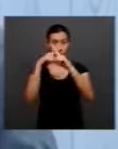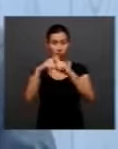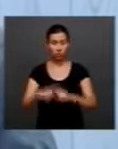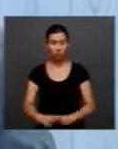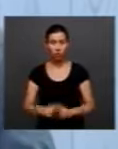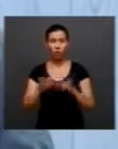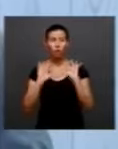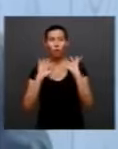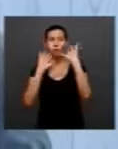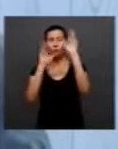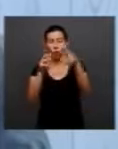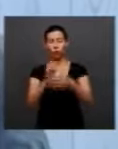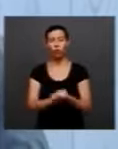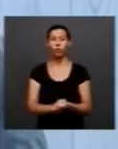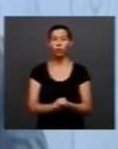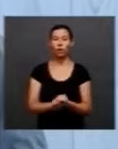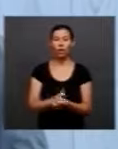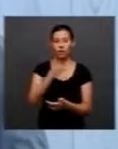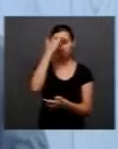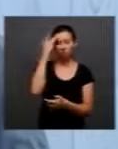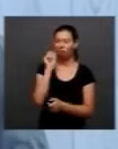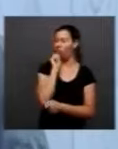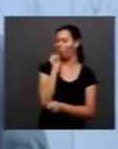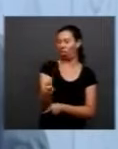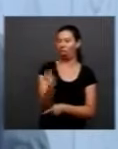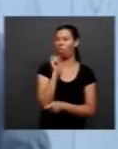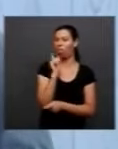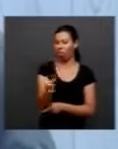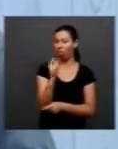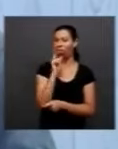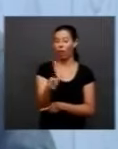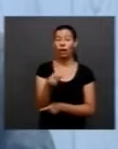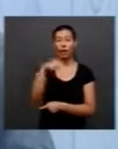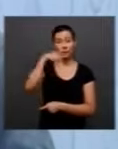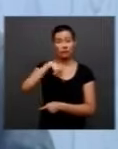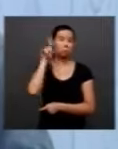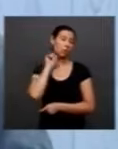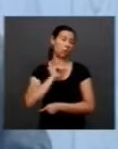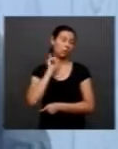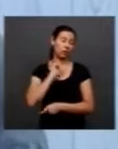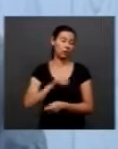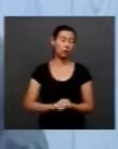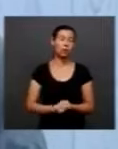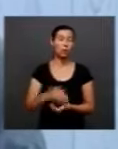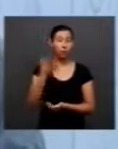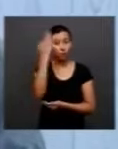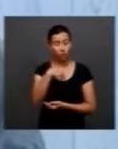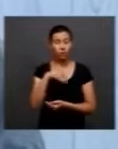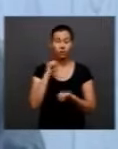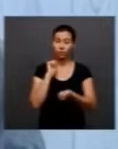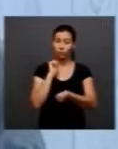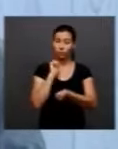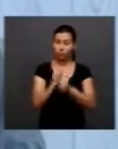aqui em Minas Gerais, se eu não me engano. Então, esses casos vão demonstrando que o esporte também, como uma instituição social, é